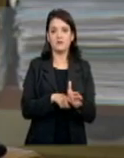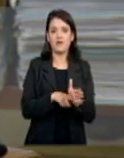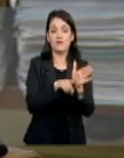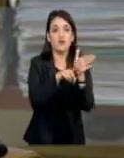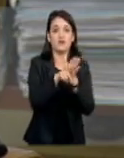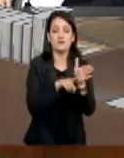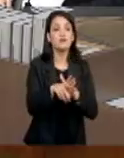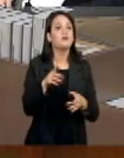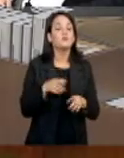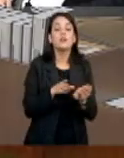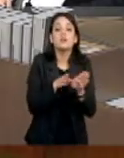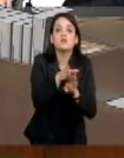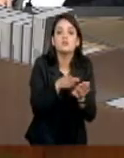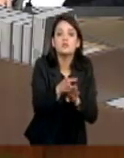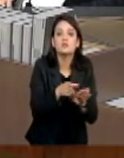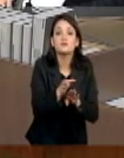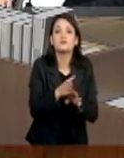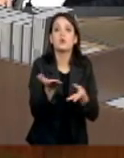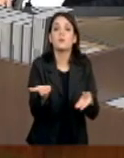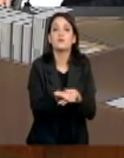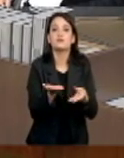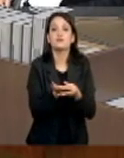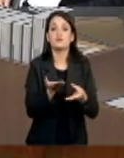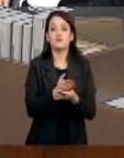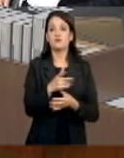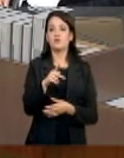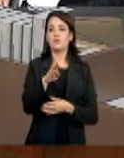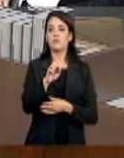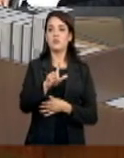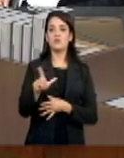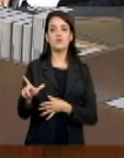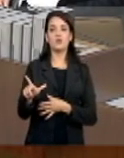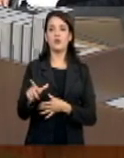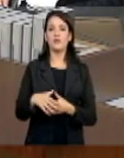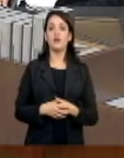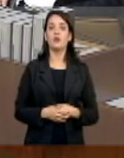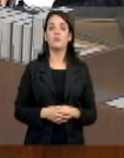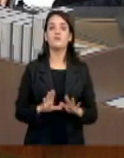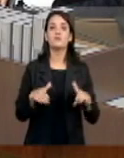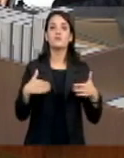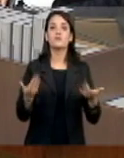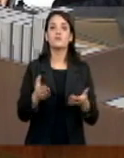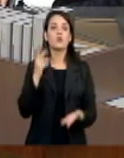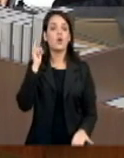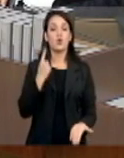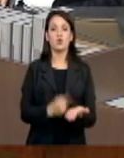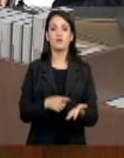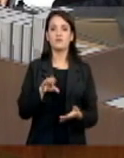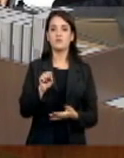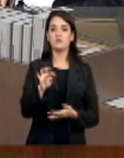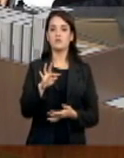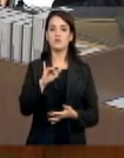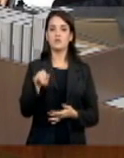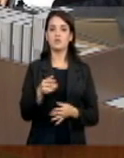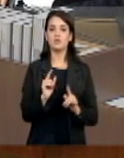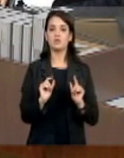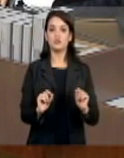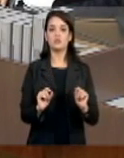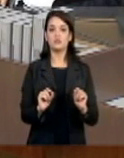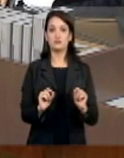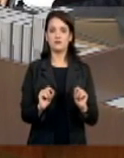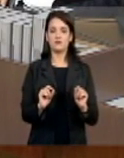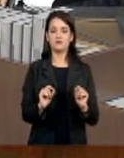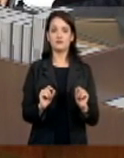sensual penal e qual foi a motivação do stj mas a posição era bem diversa da nossa cor